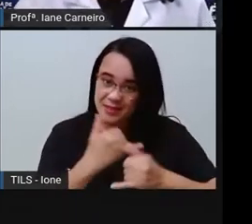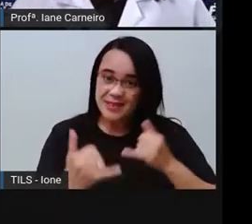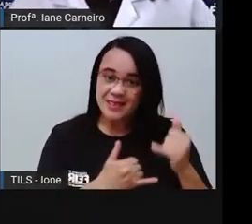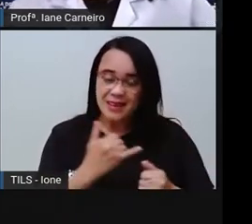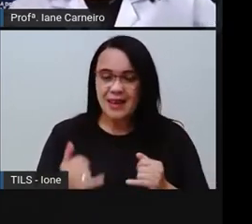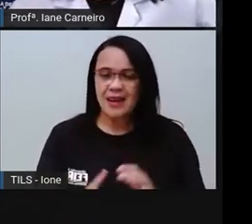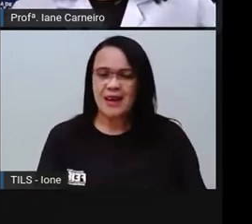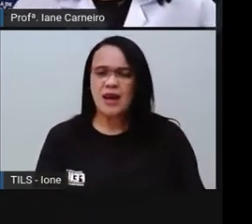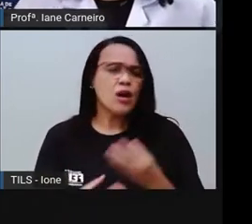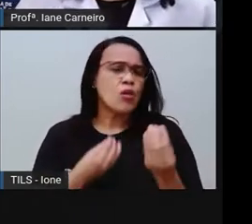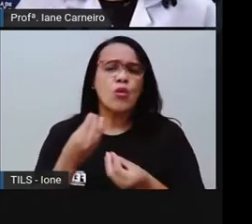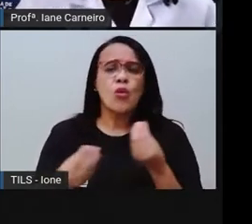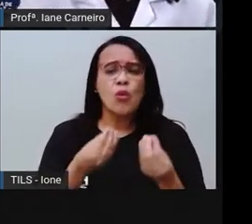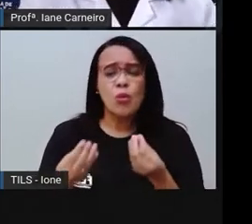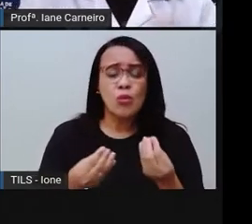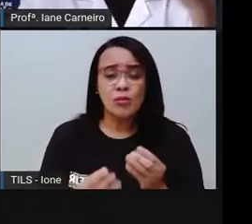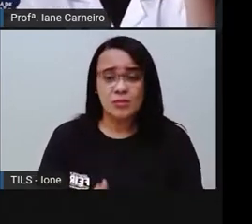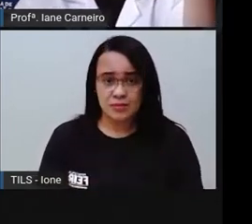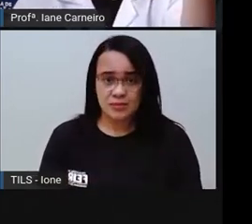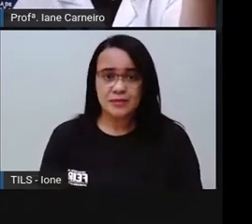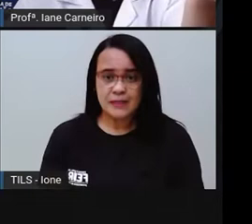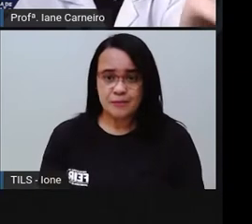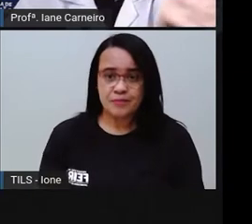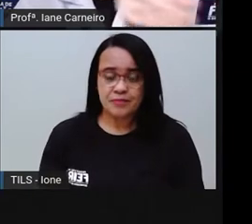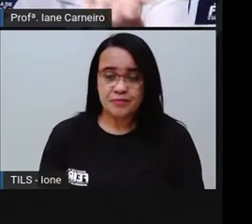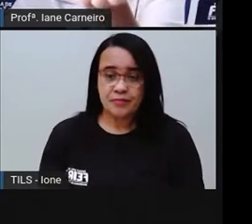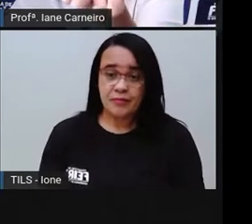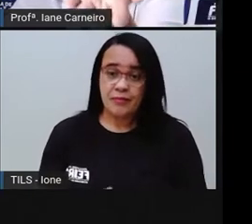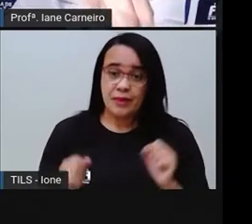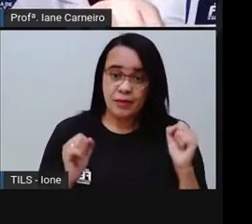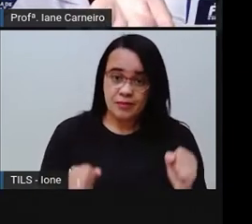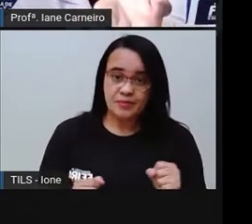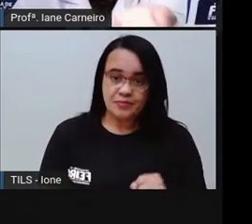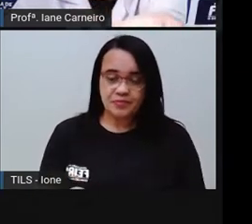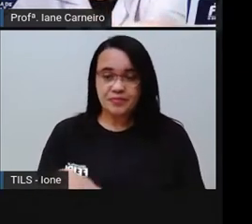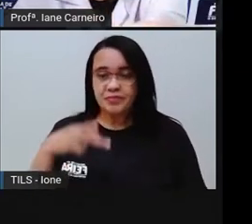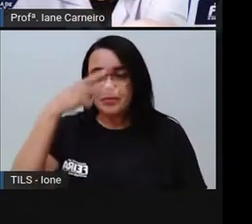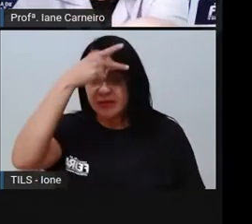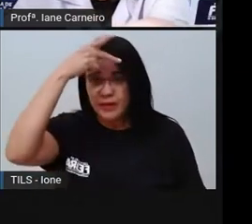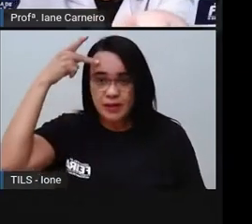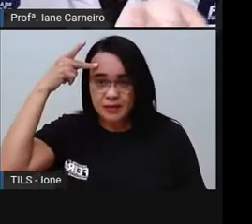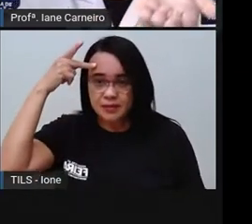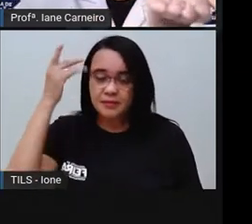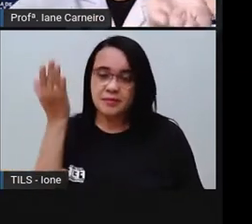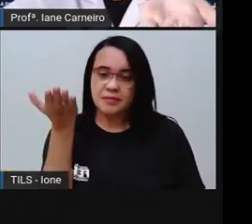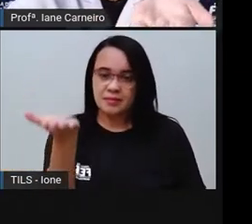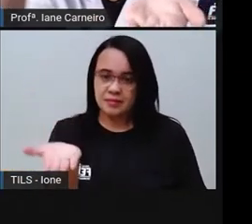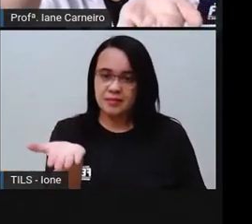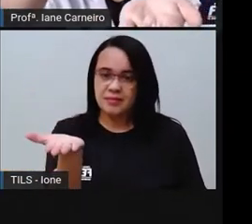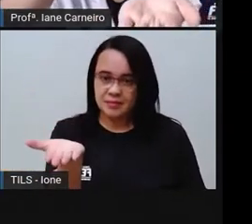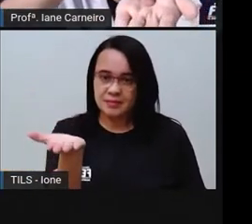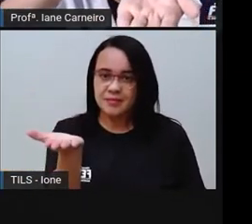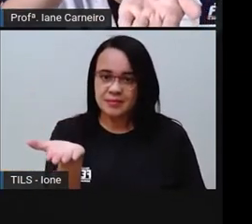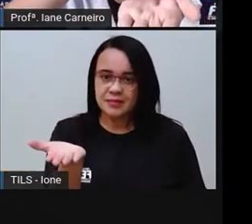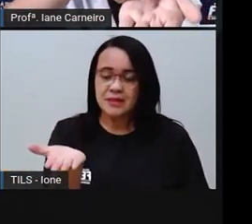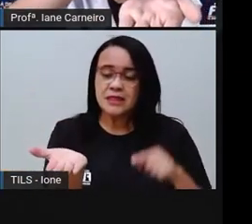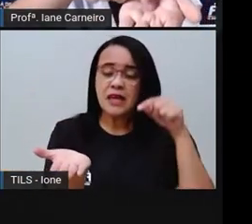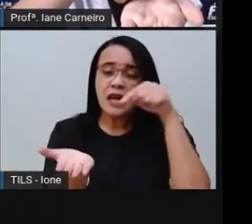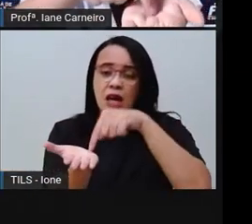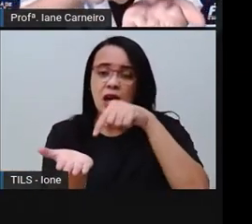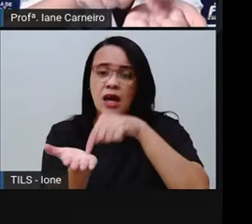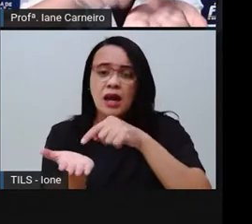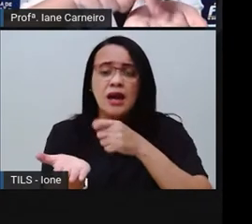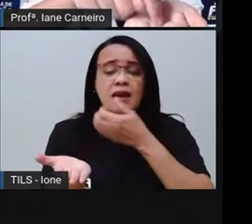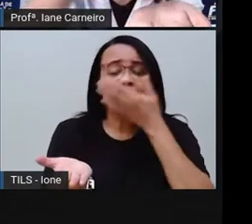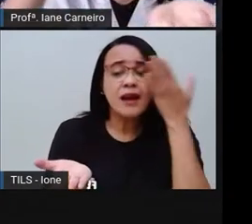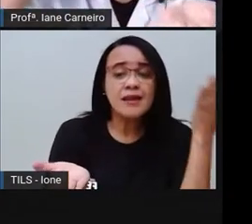gente brinca para Iane com essa parlenda né a gente coloca assim uma pessoa coloca a mão aberta EA outra veio Cadê o toucinho